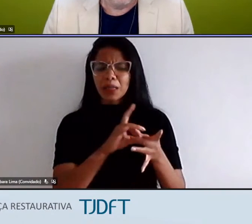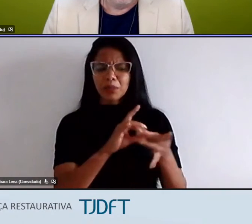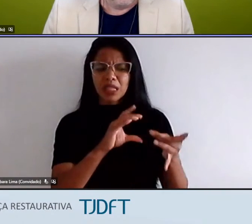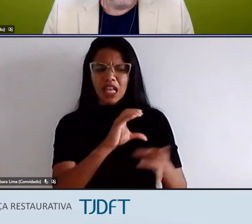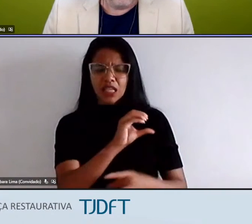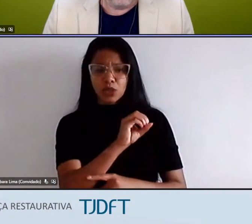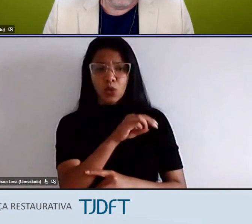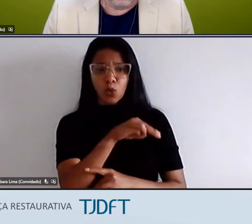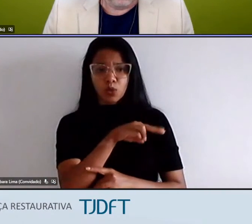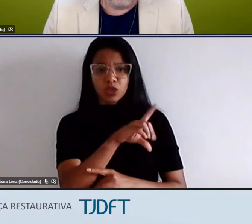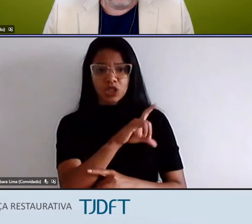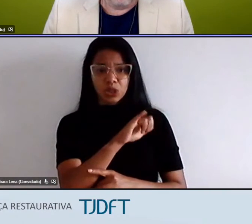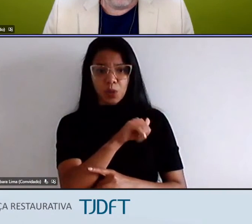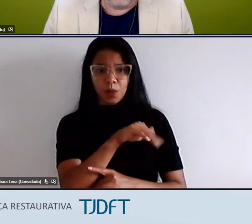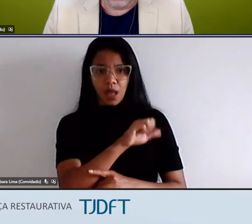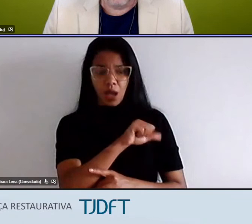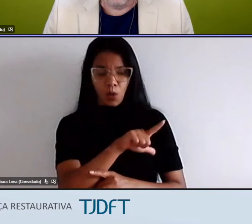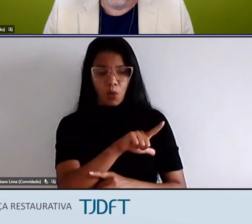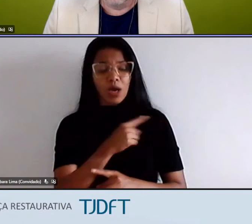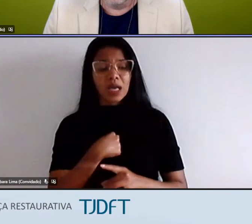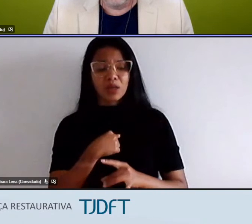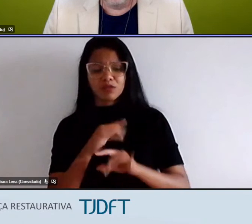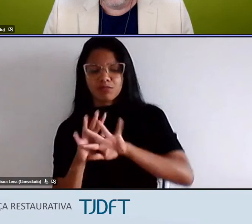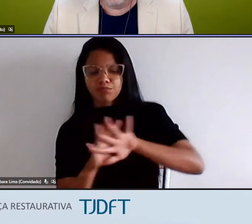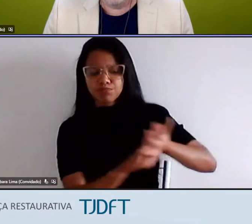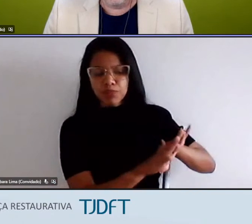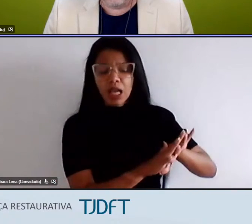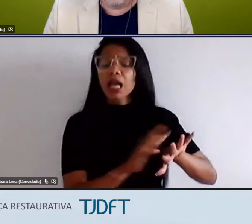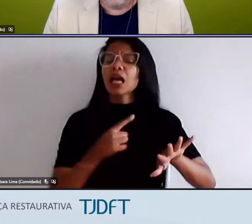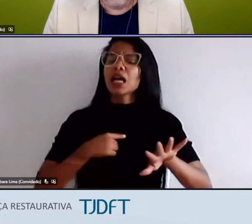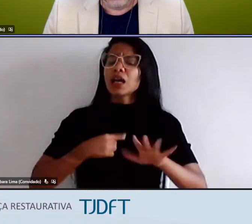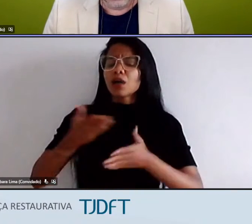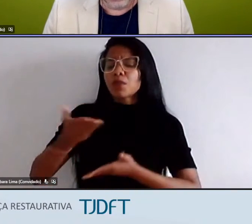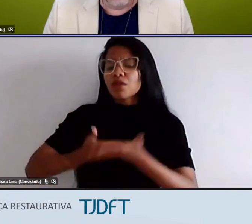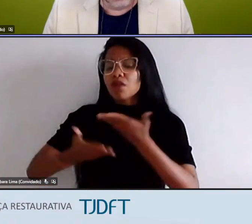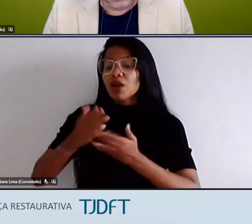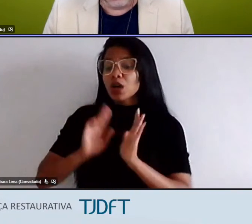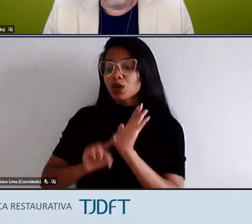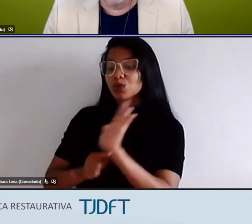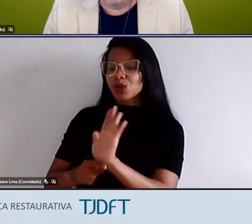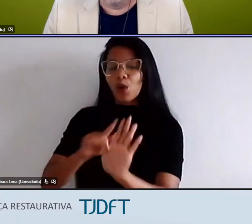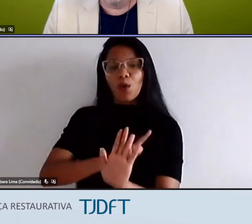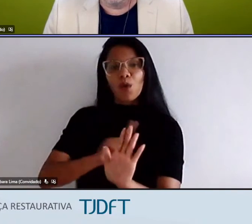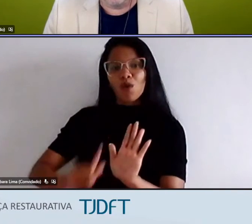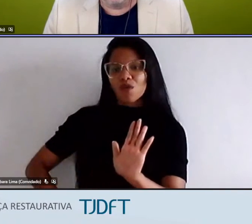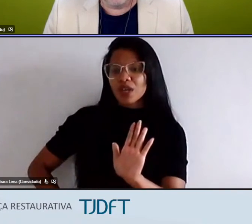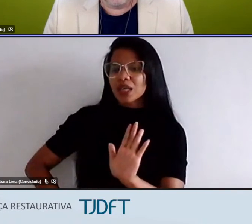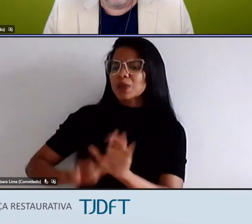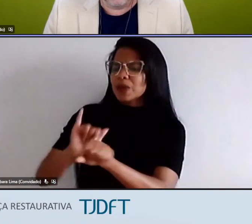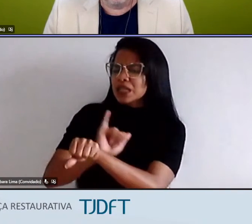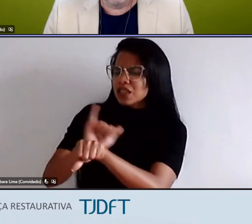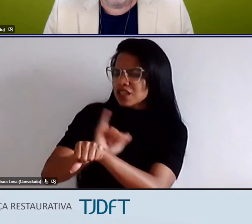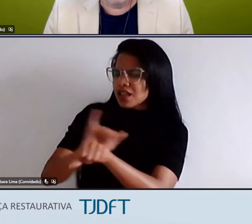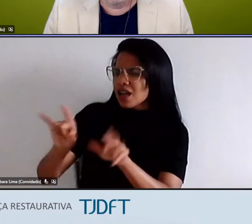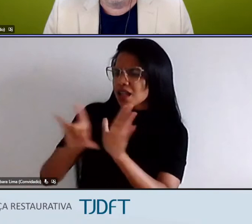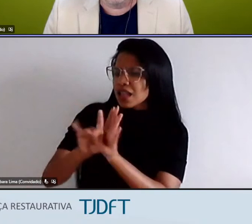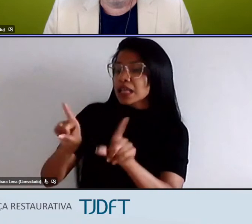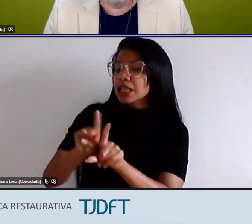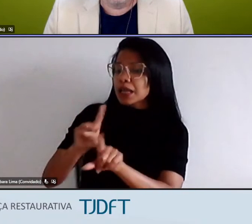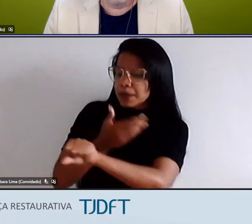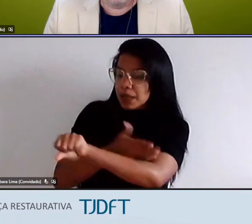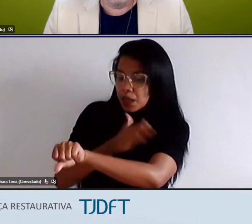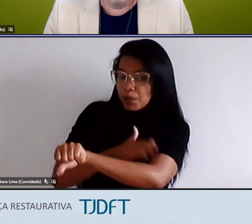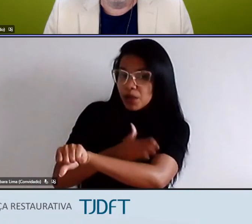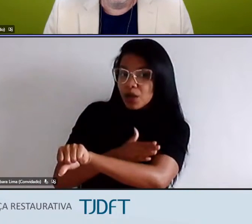trabalhava e me envolvi ajudando o governo a desenhar as leis e também o treinamento, e passei a treinar